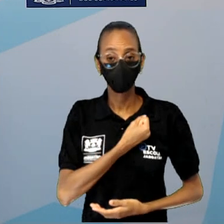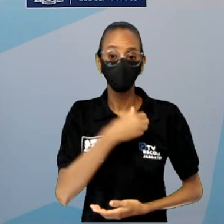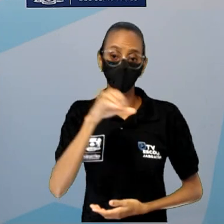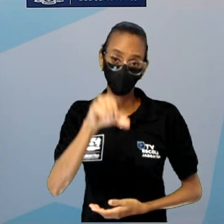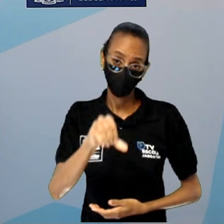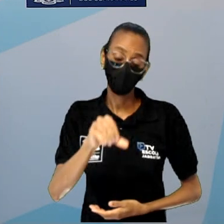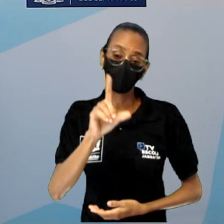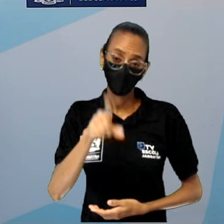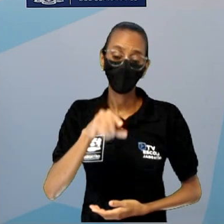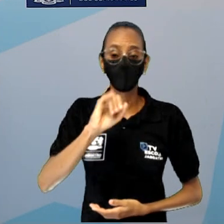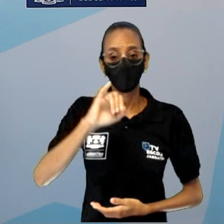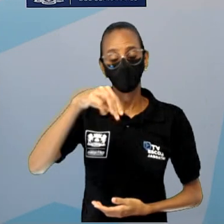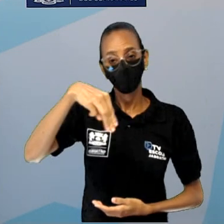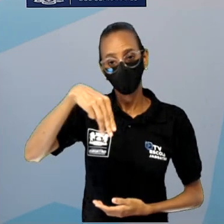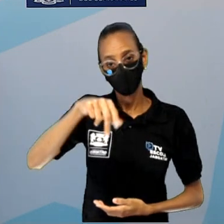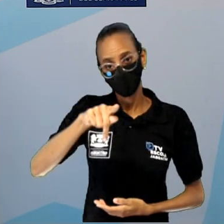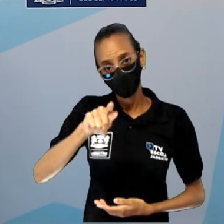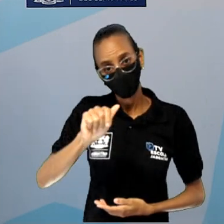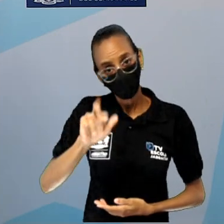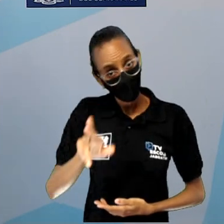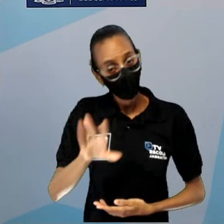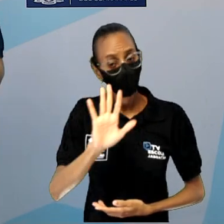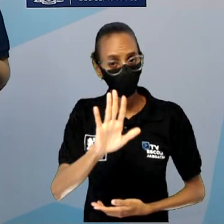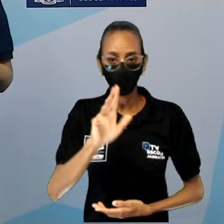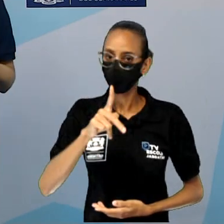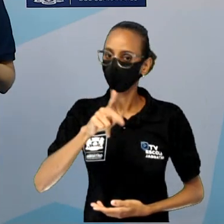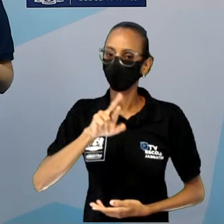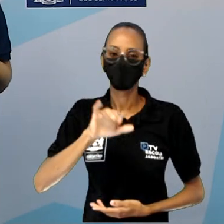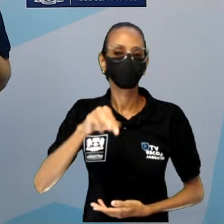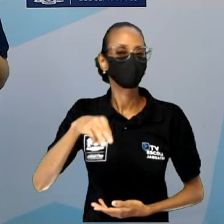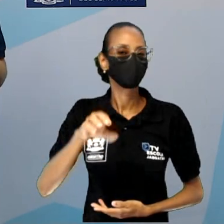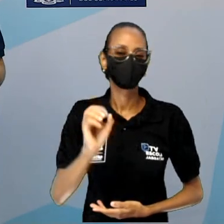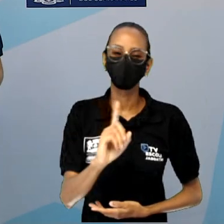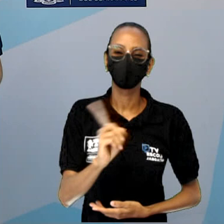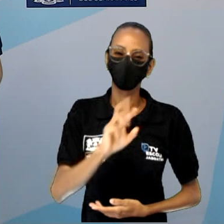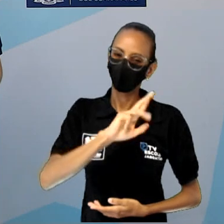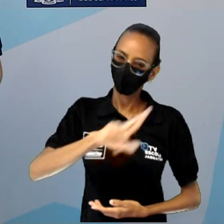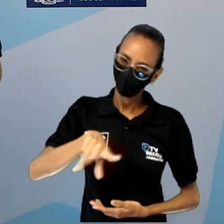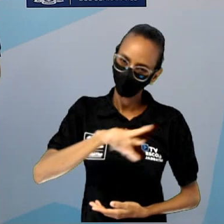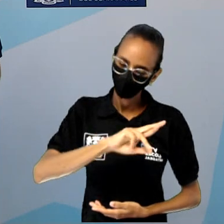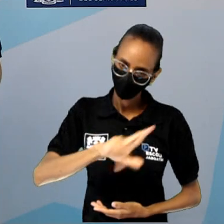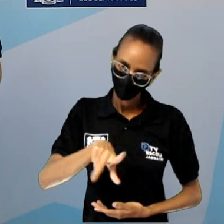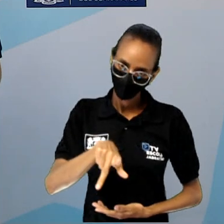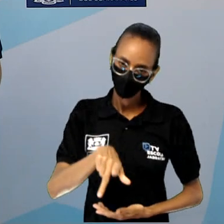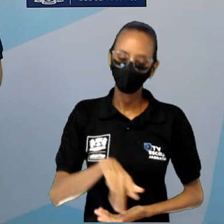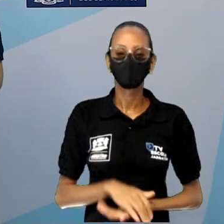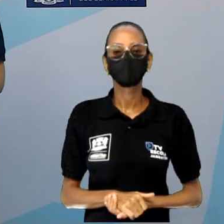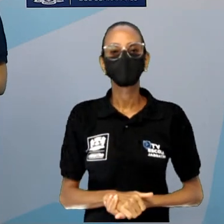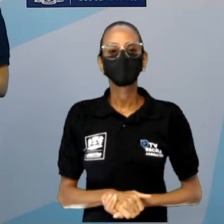número ímpar, mas divide para 3 números, né? Para 1, para 3 e para